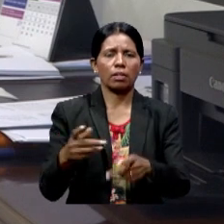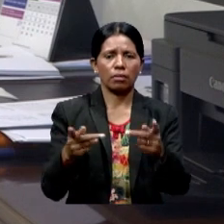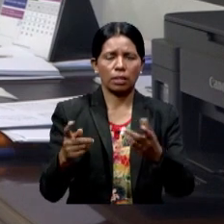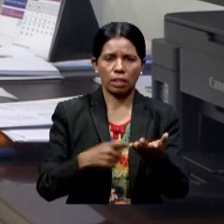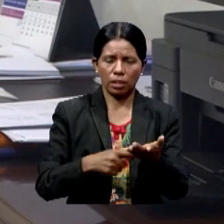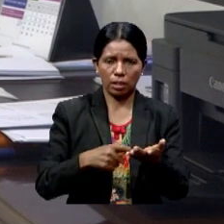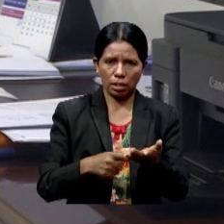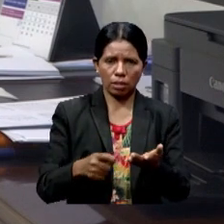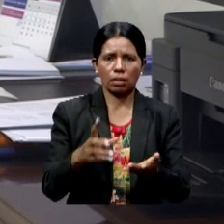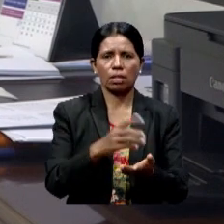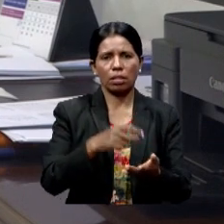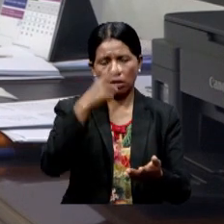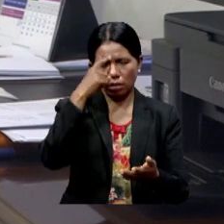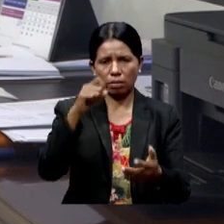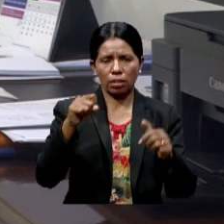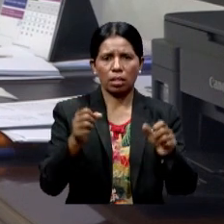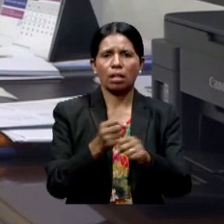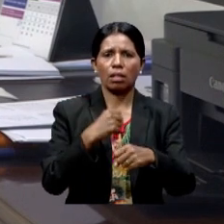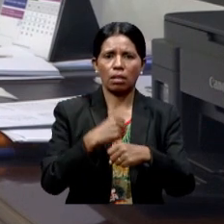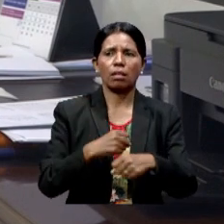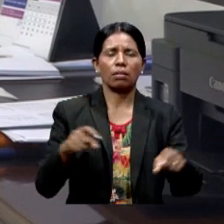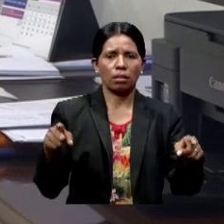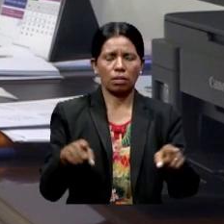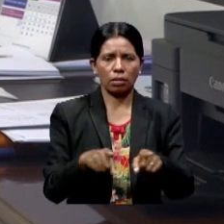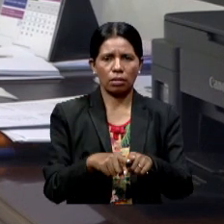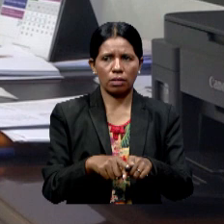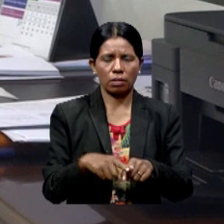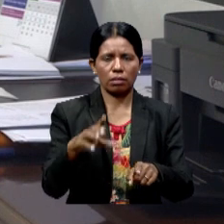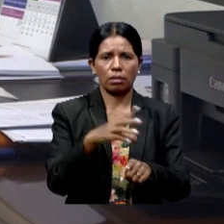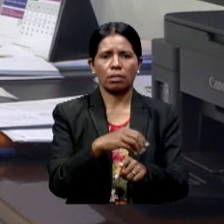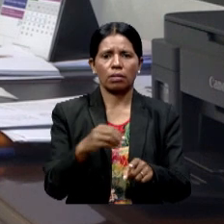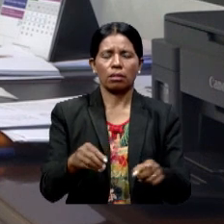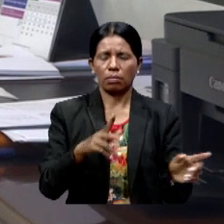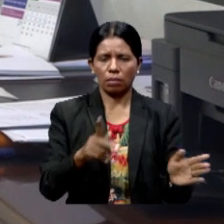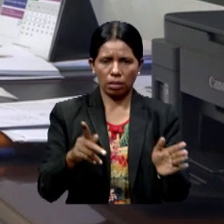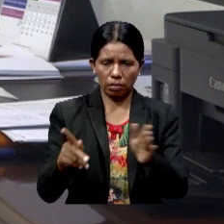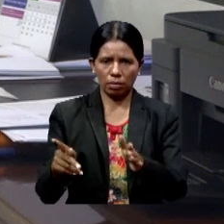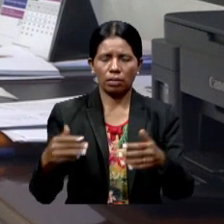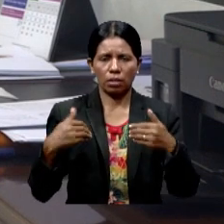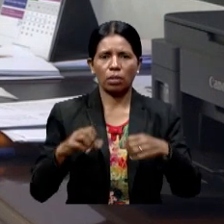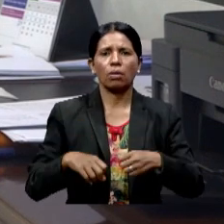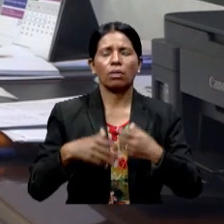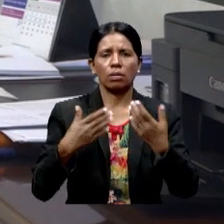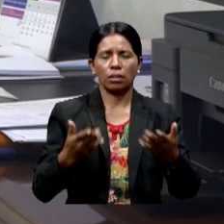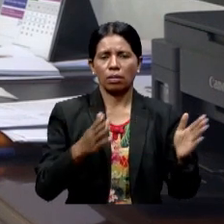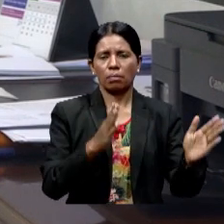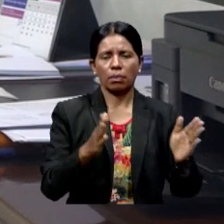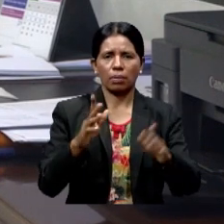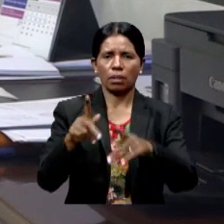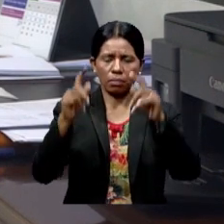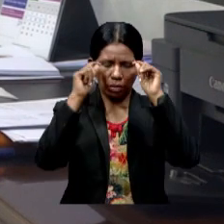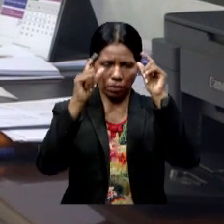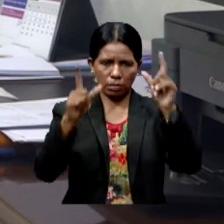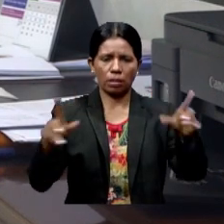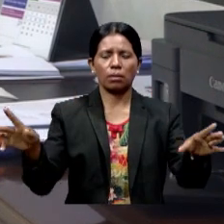técnicos, também né halo hanesan integrado, plano nebe integrado, o insa para prepara Timor-Leste atu bele